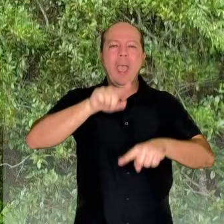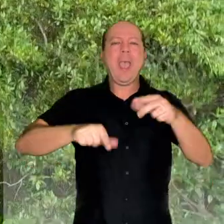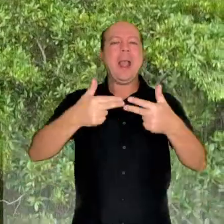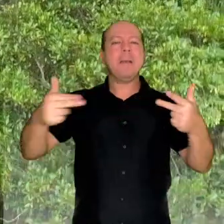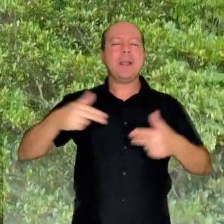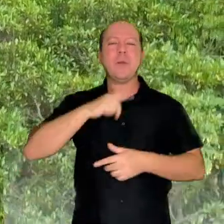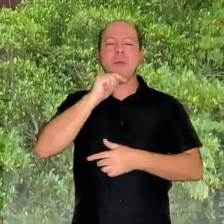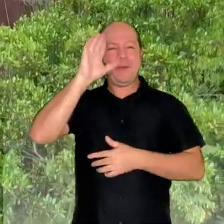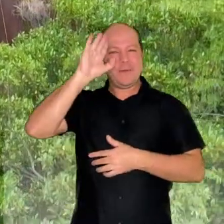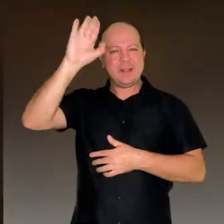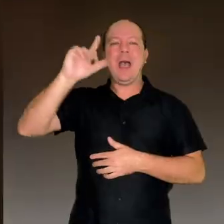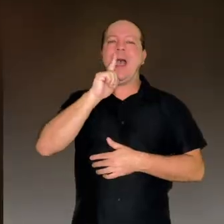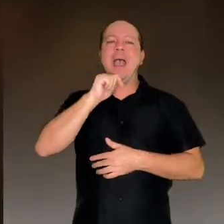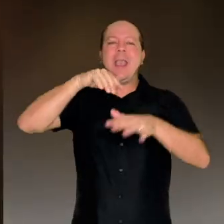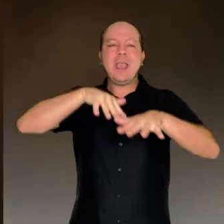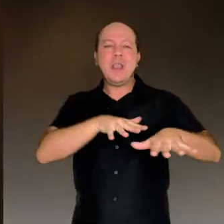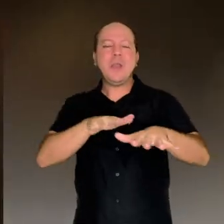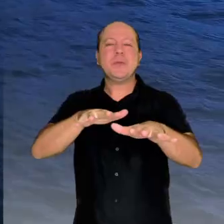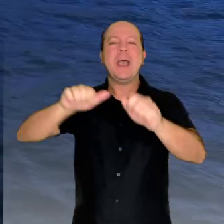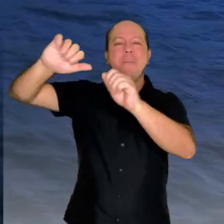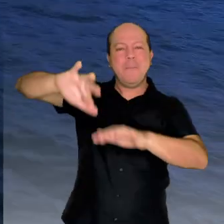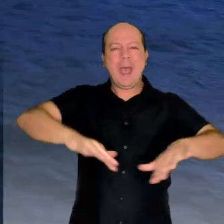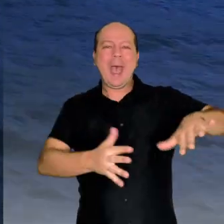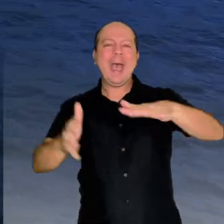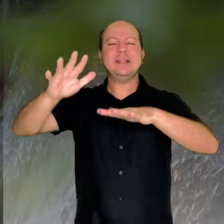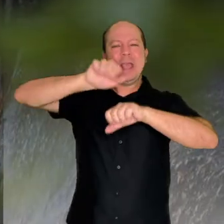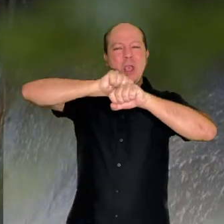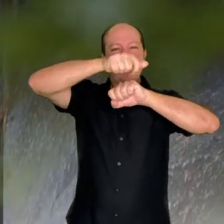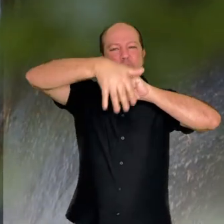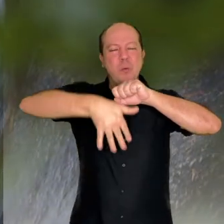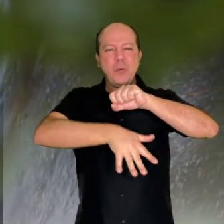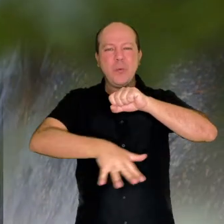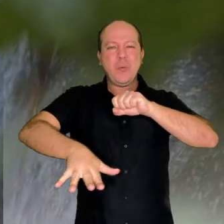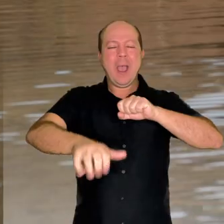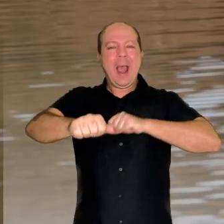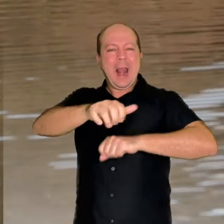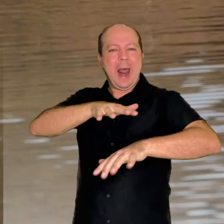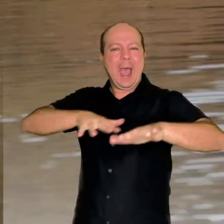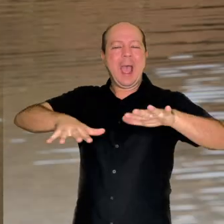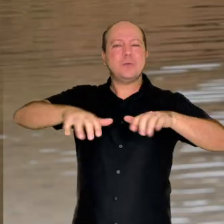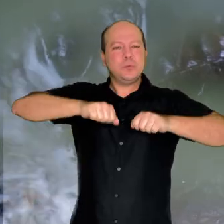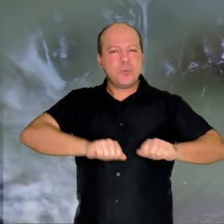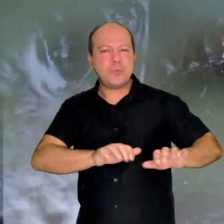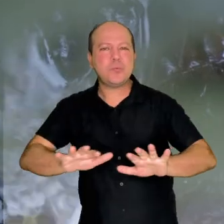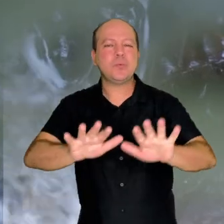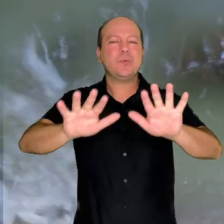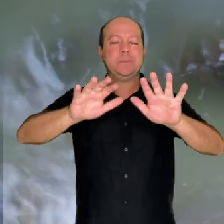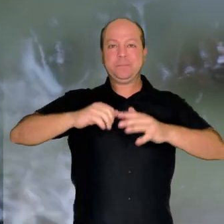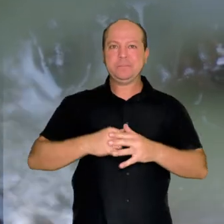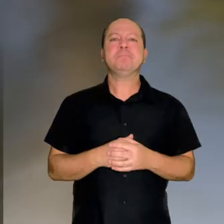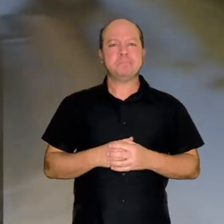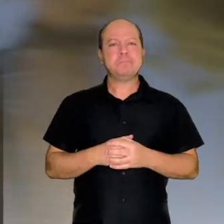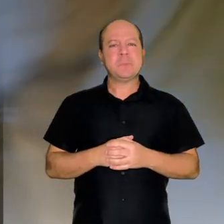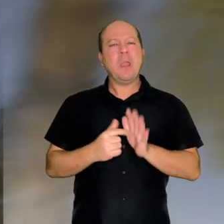neste elemento vital. Rios, mares, cachoeiras, lagos e